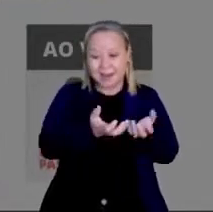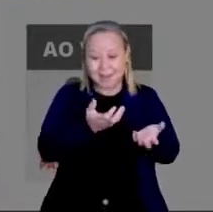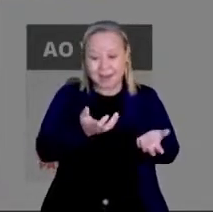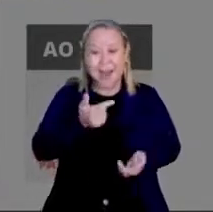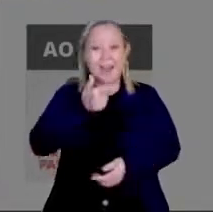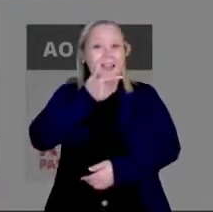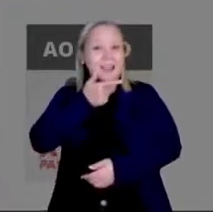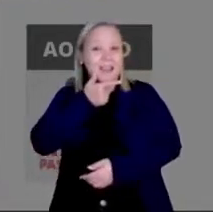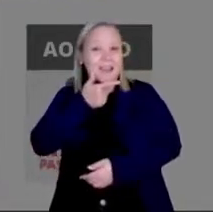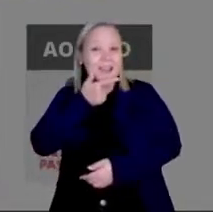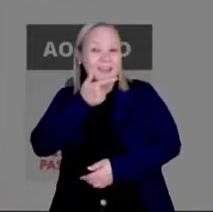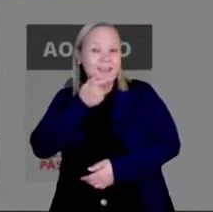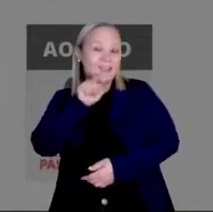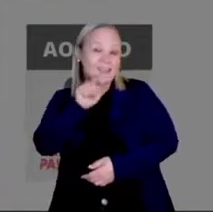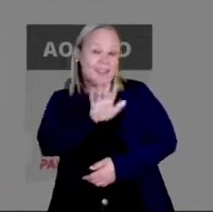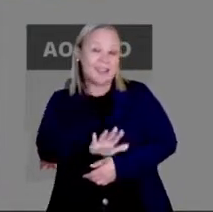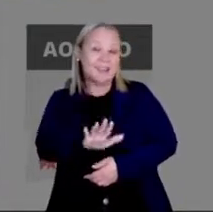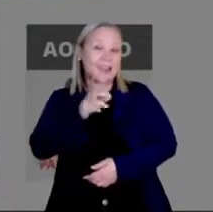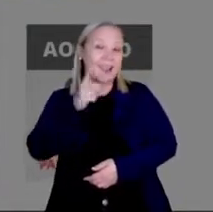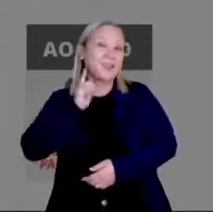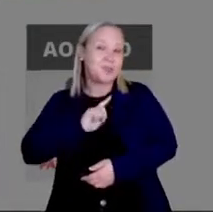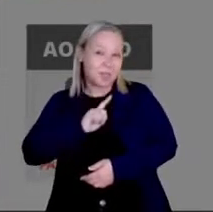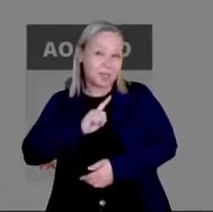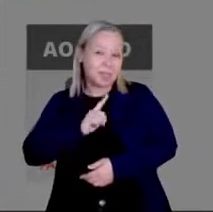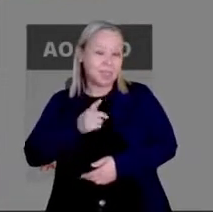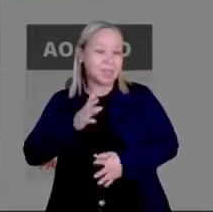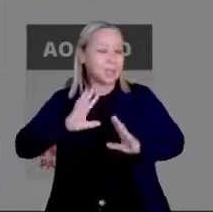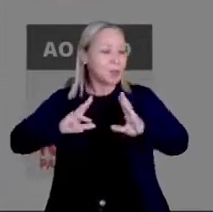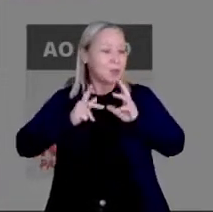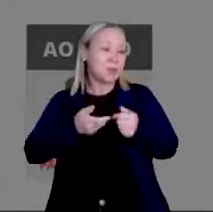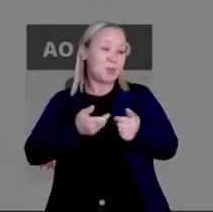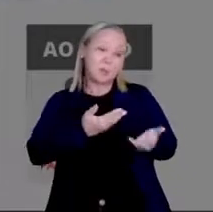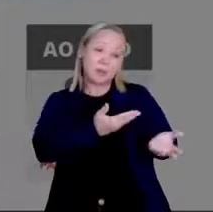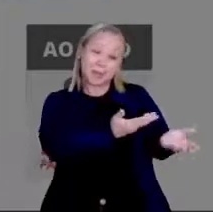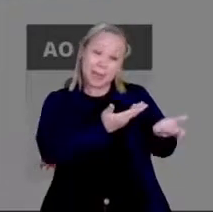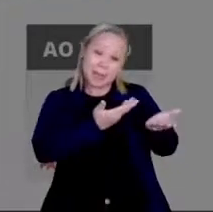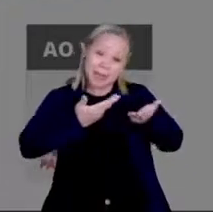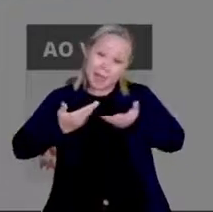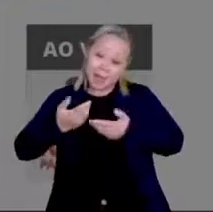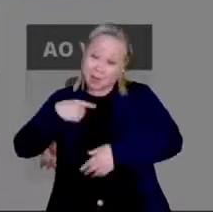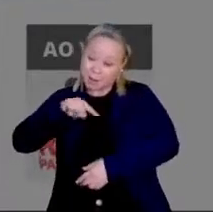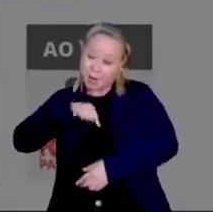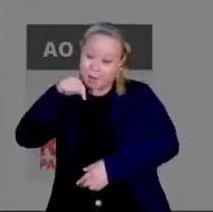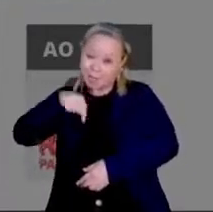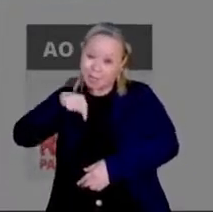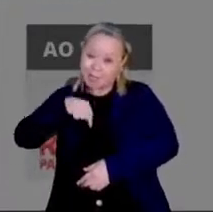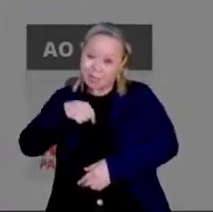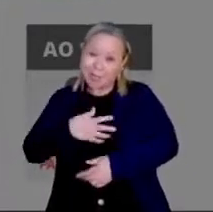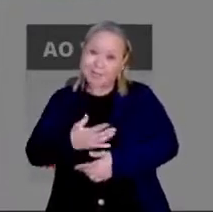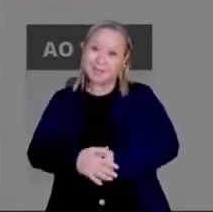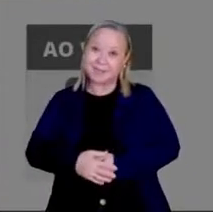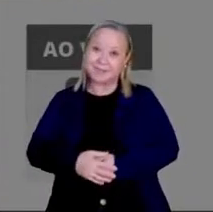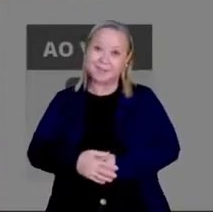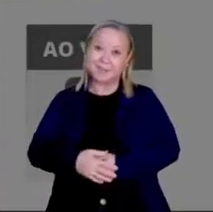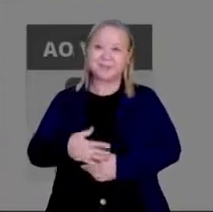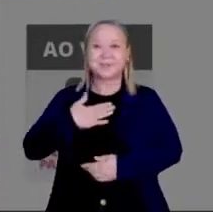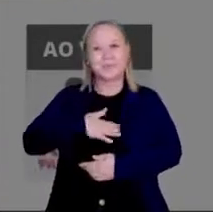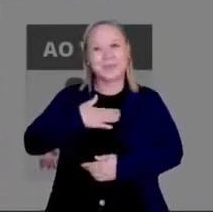de uso das águas. Esse é um compromisso que o nosso povo, da nossa região, todos os envolvidos estão pedindo do